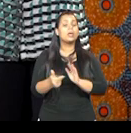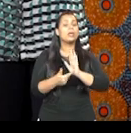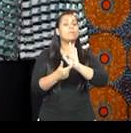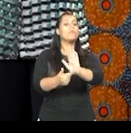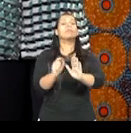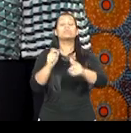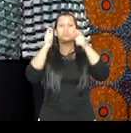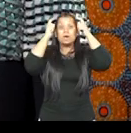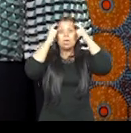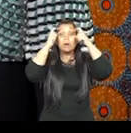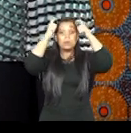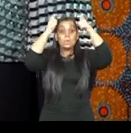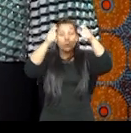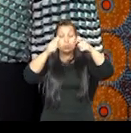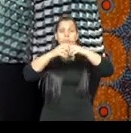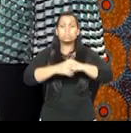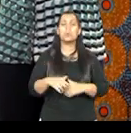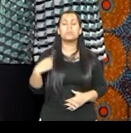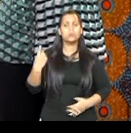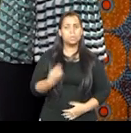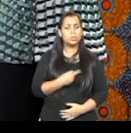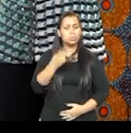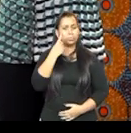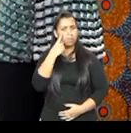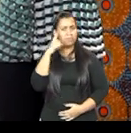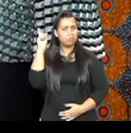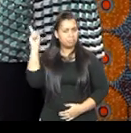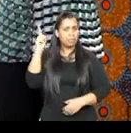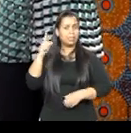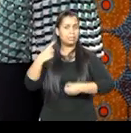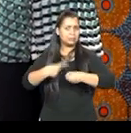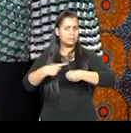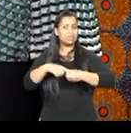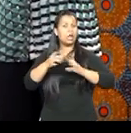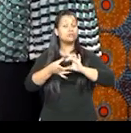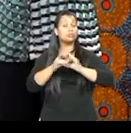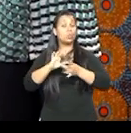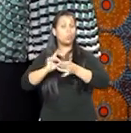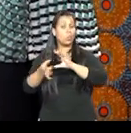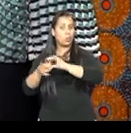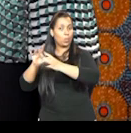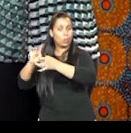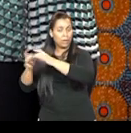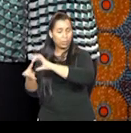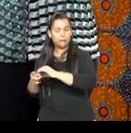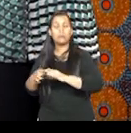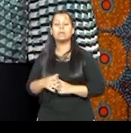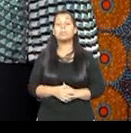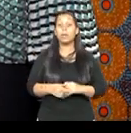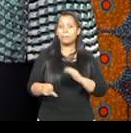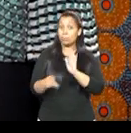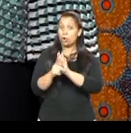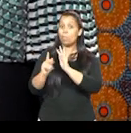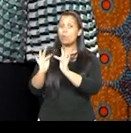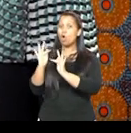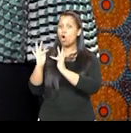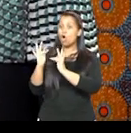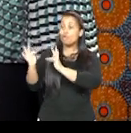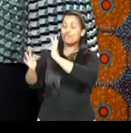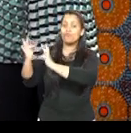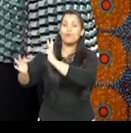do Congo. E nós podemos ver aqui pertinho em Olímpia, na capital do estado de São Paulo, do folclore,